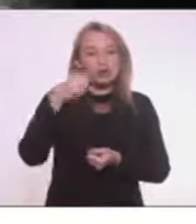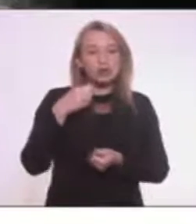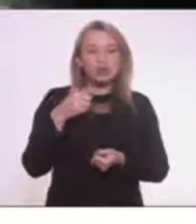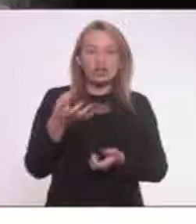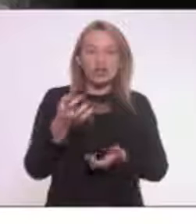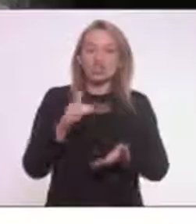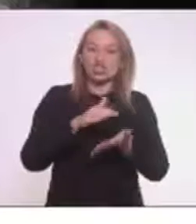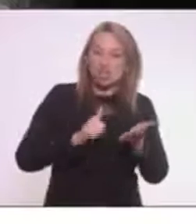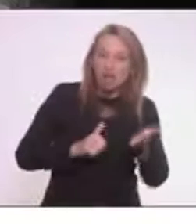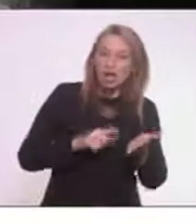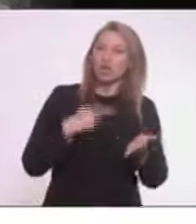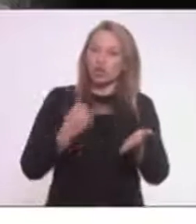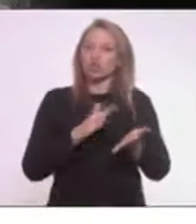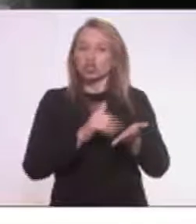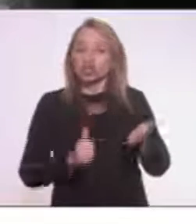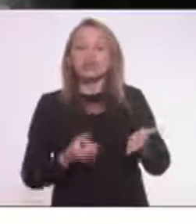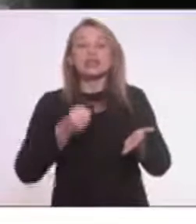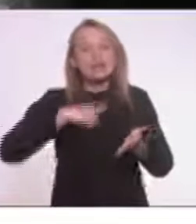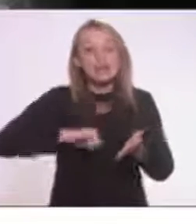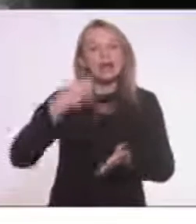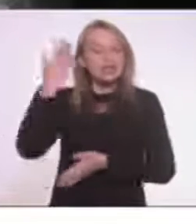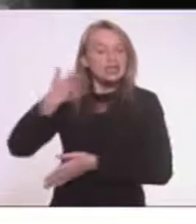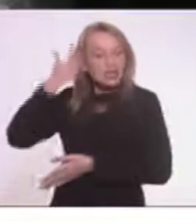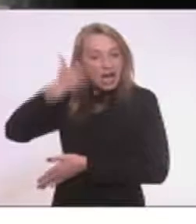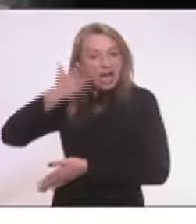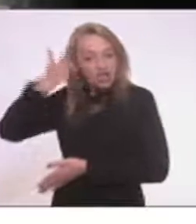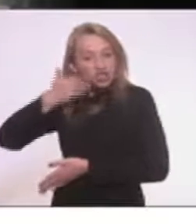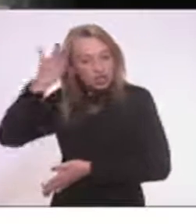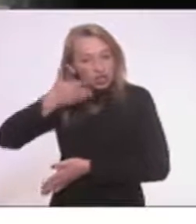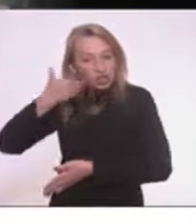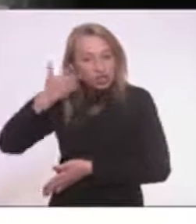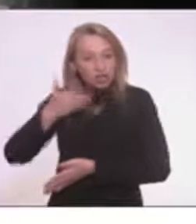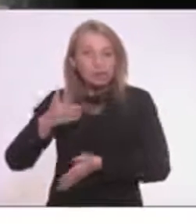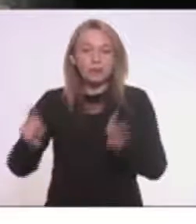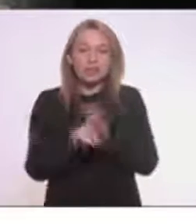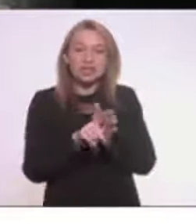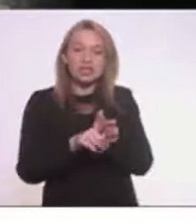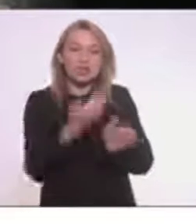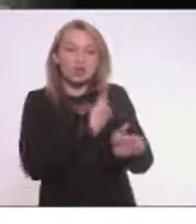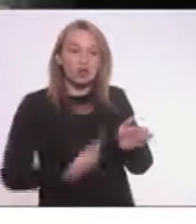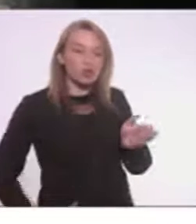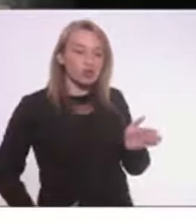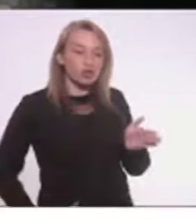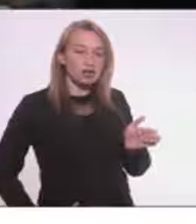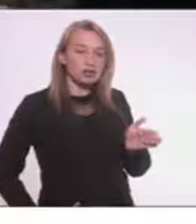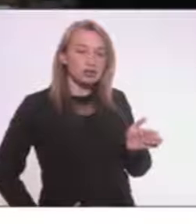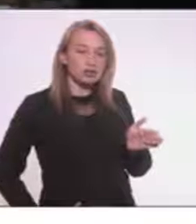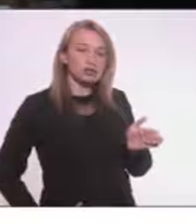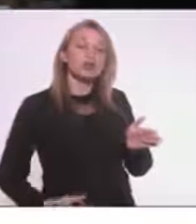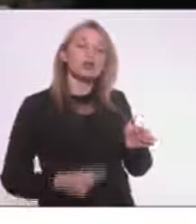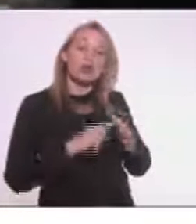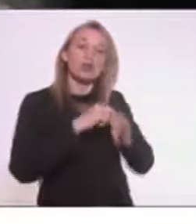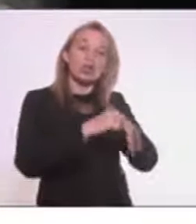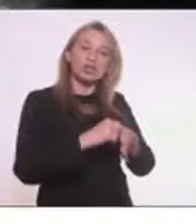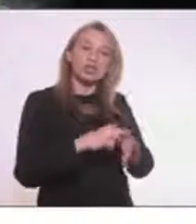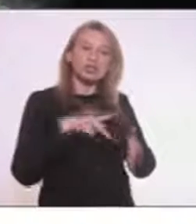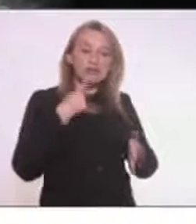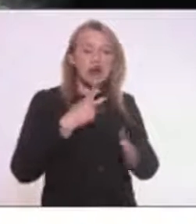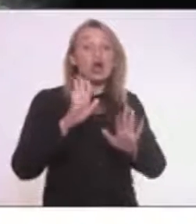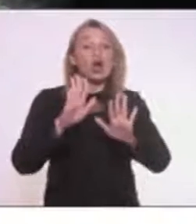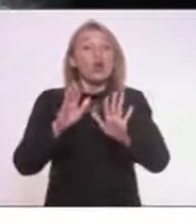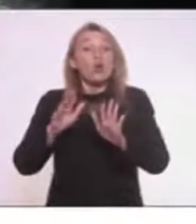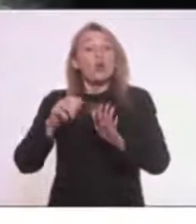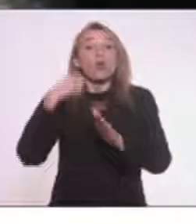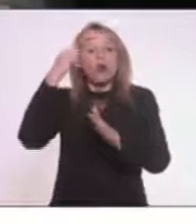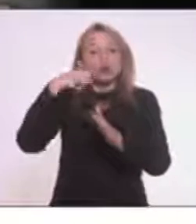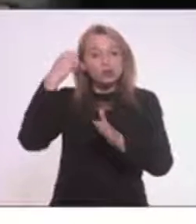gente retira. Se a mensagem for do governo, o líder do governo fala pelo governo. O autor não concordou em retirar, pelo contrário, eu entendo, senhor ele presidente. abriu mão